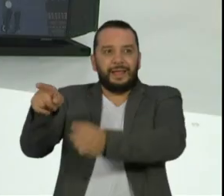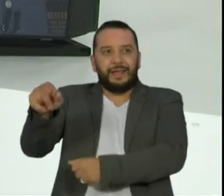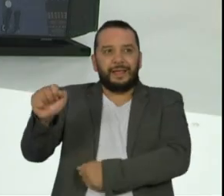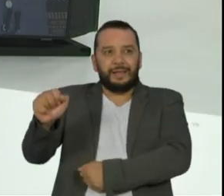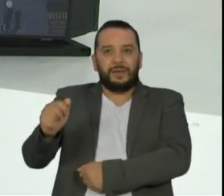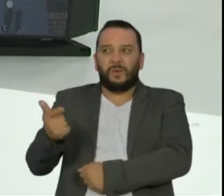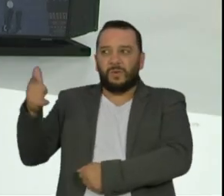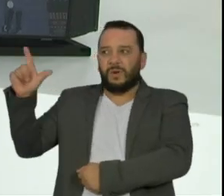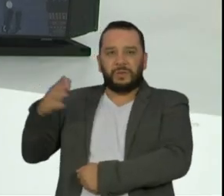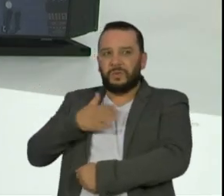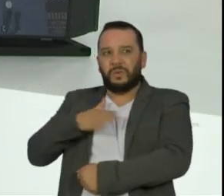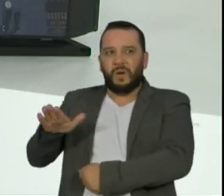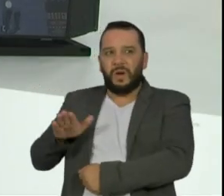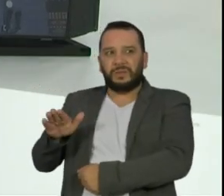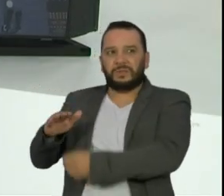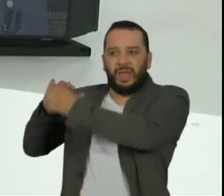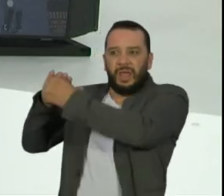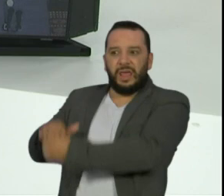mistificar?